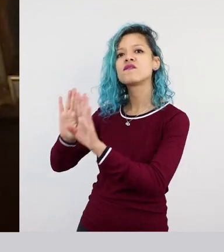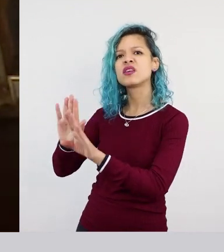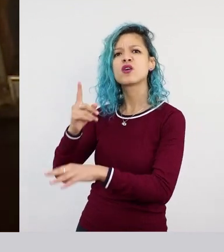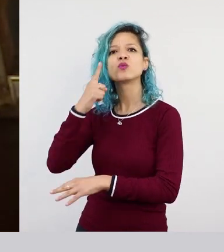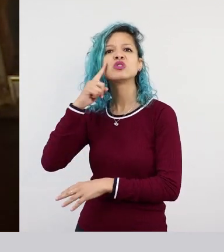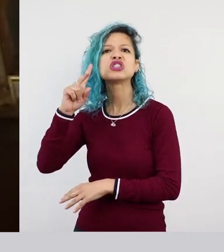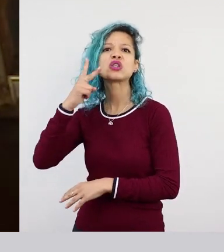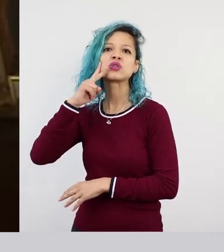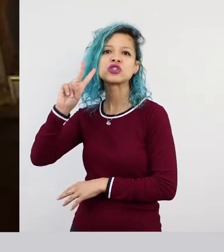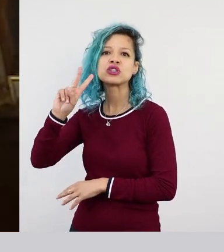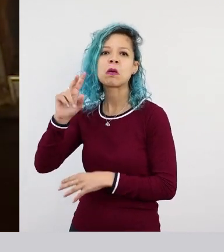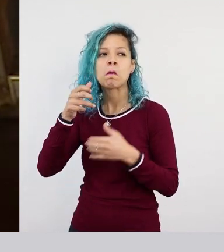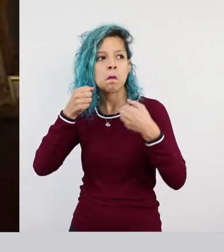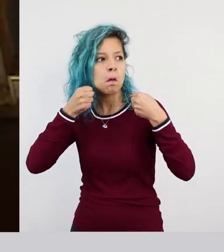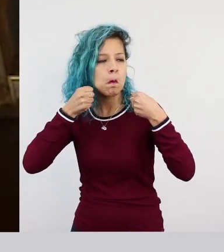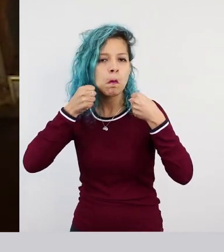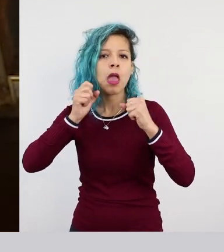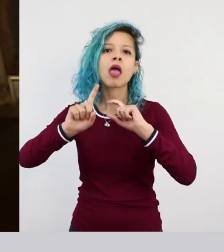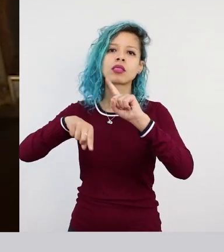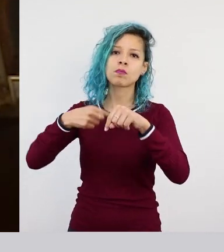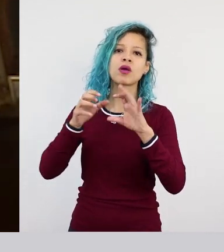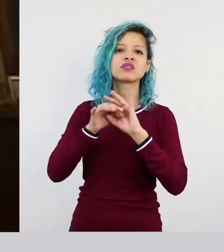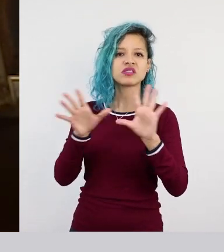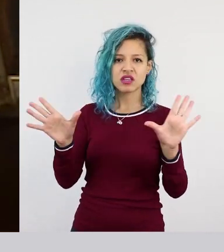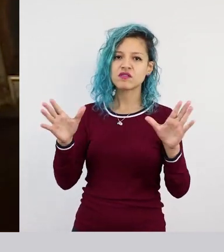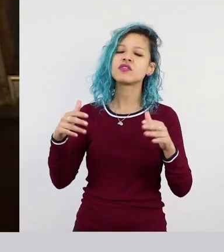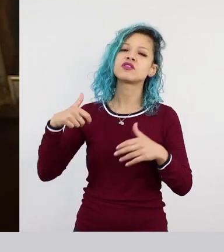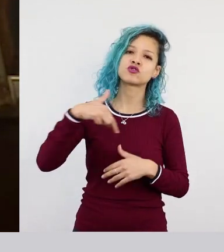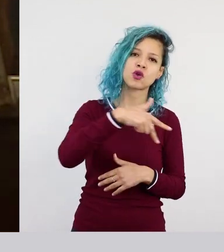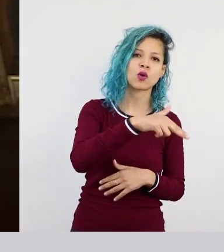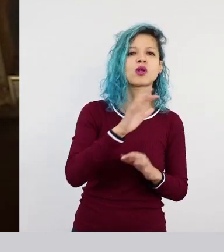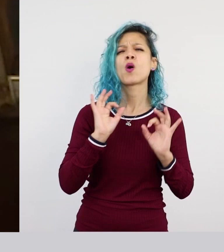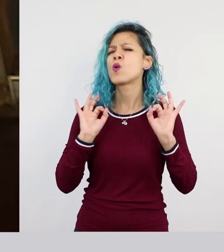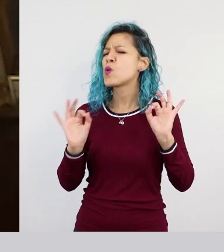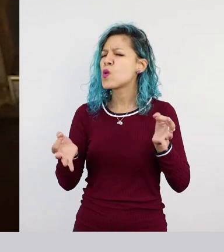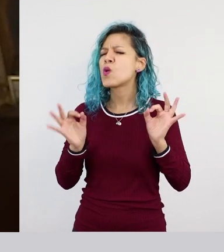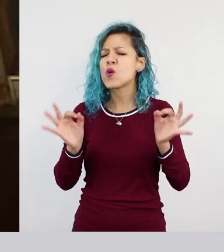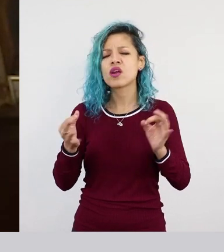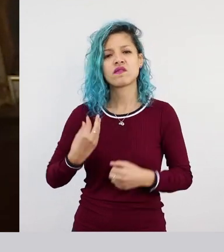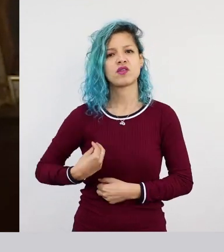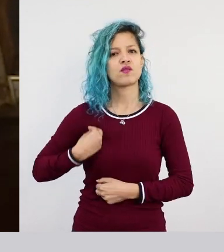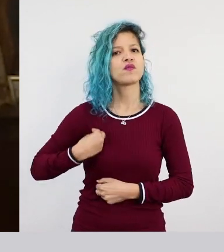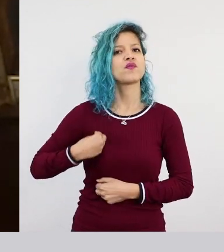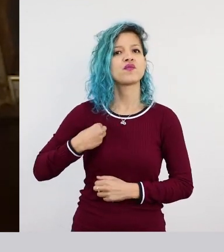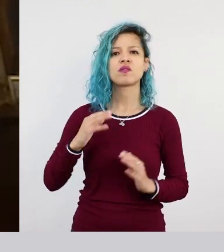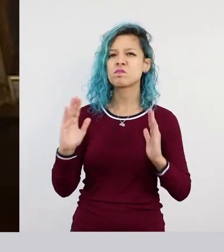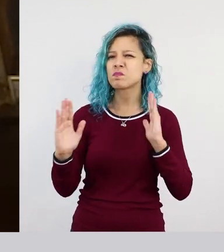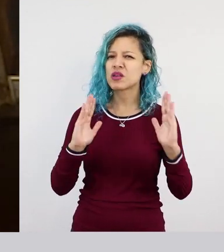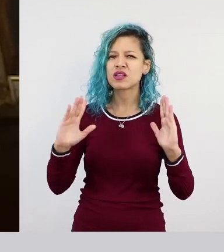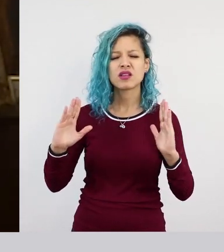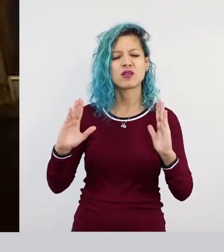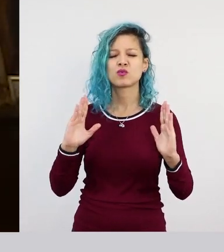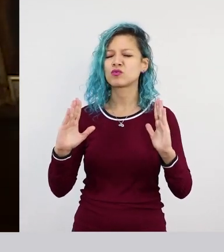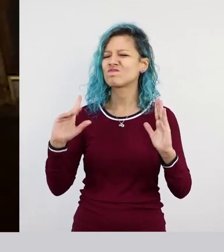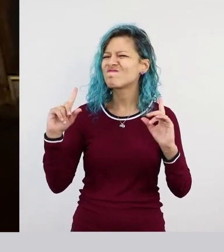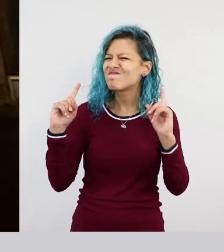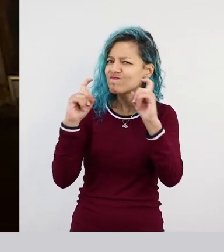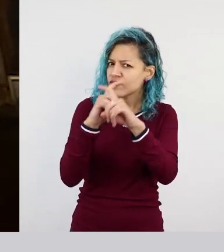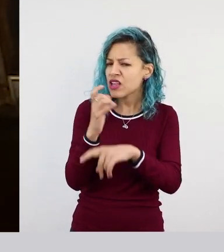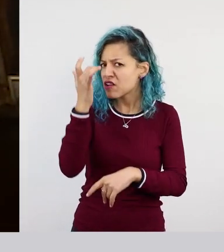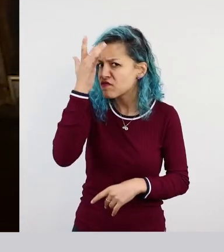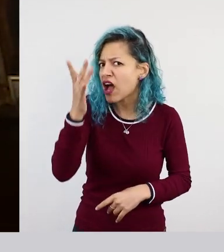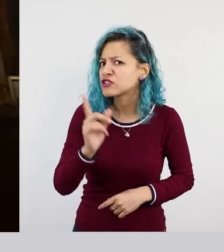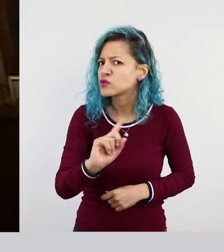dia, 2 dias, saía, soltava. Enfim, foi um terror viver esse